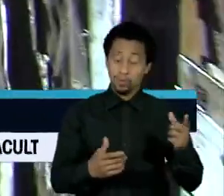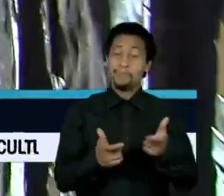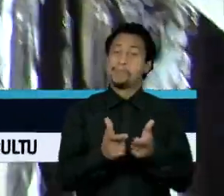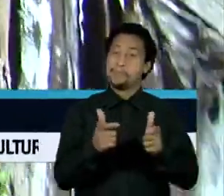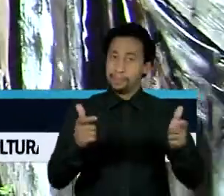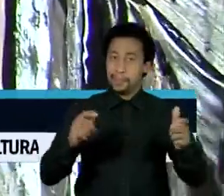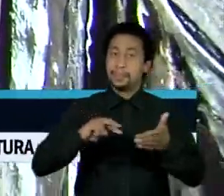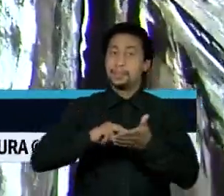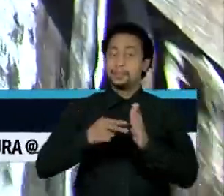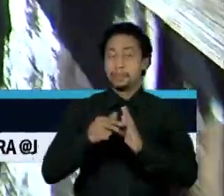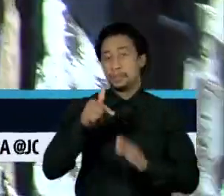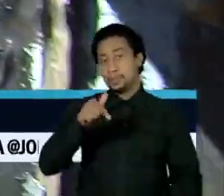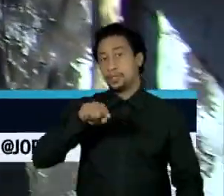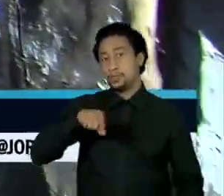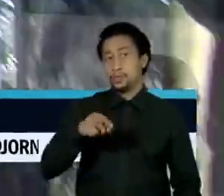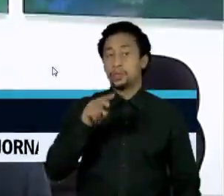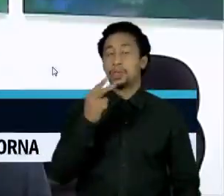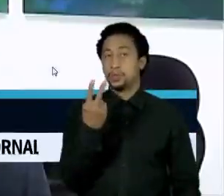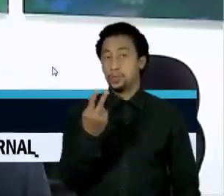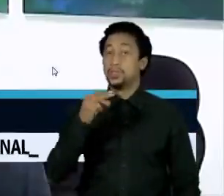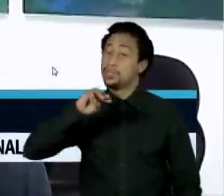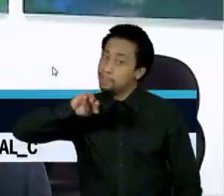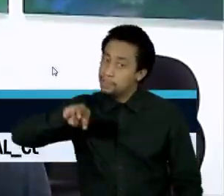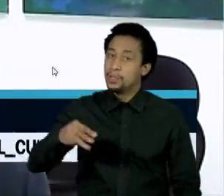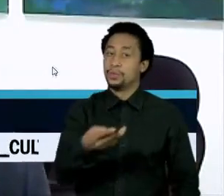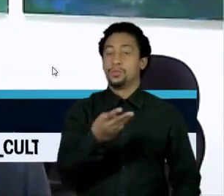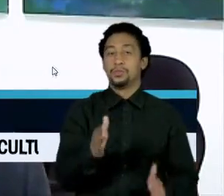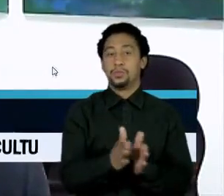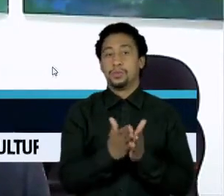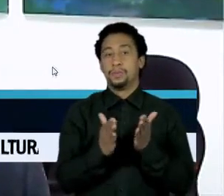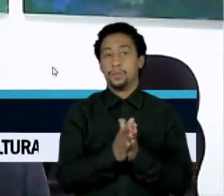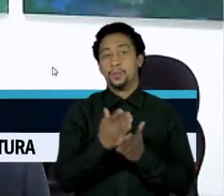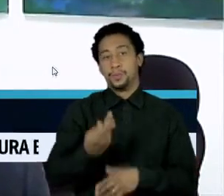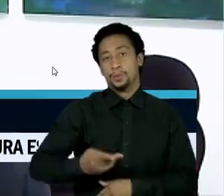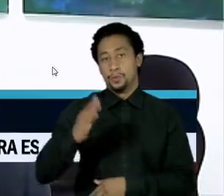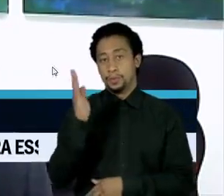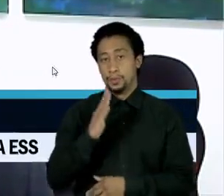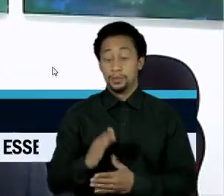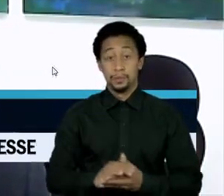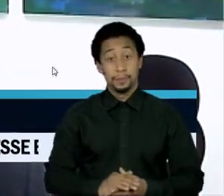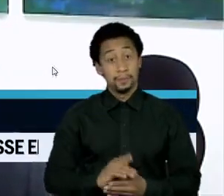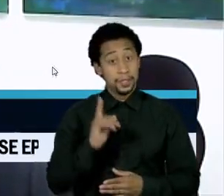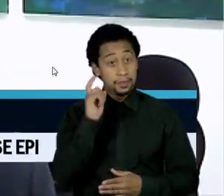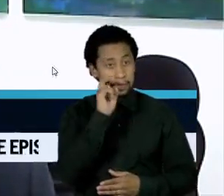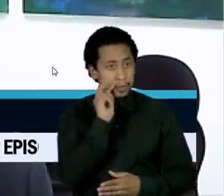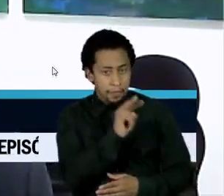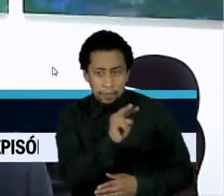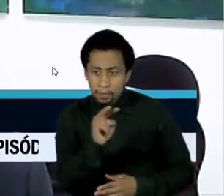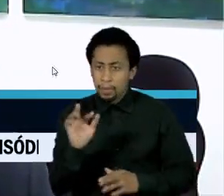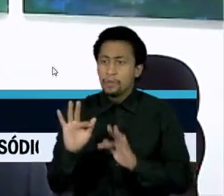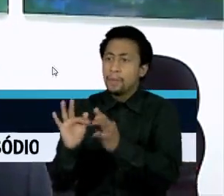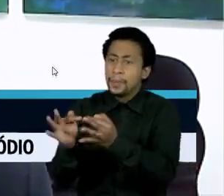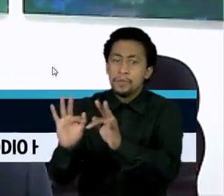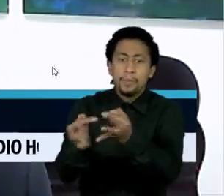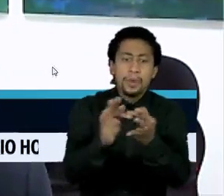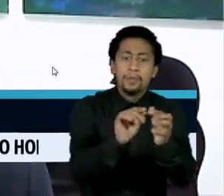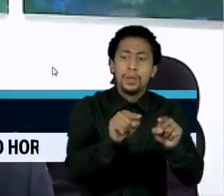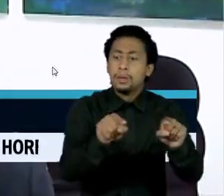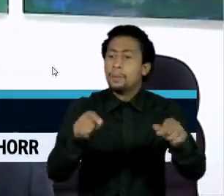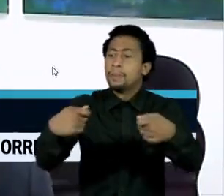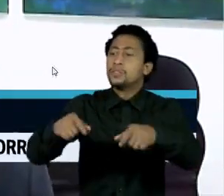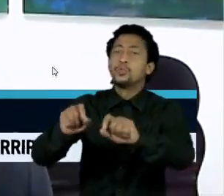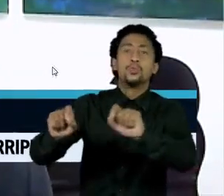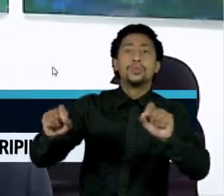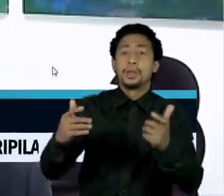novos pobres no Brasil. É importante você enxergar as famílias na medida das suas necessidades. Famílias maiores e famílias